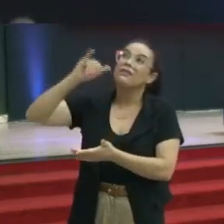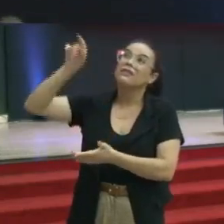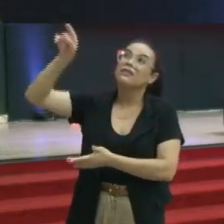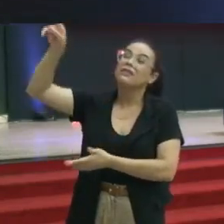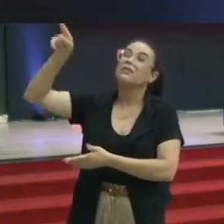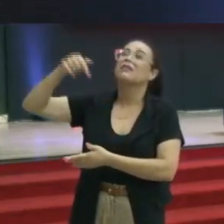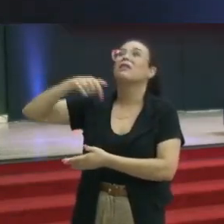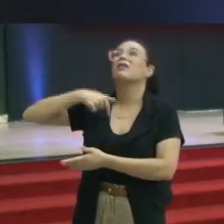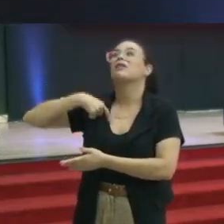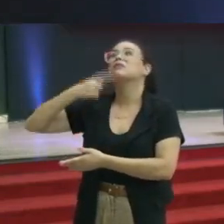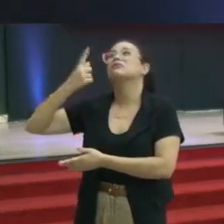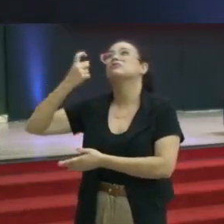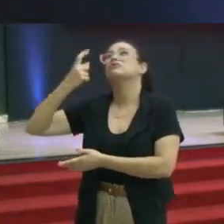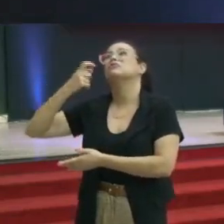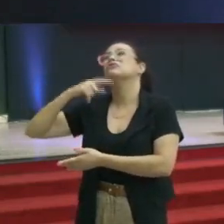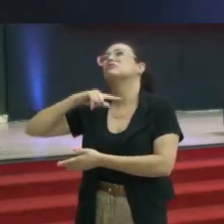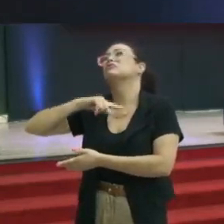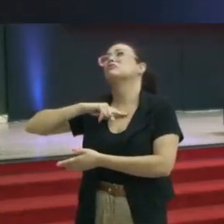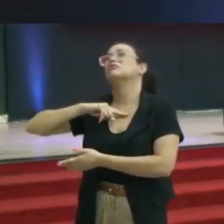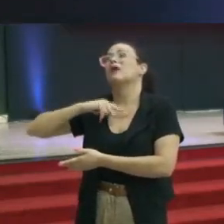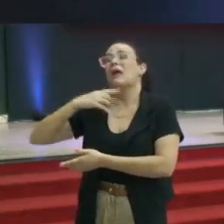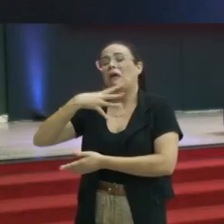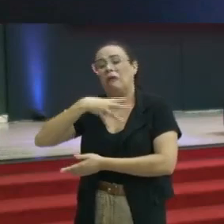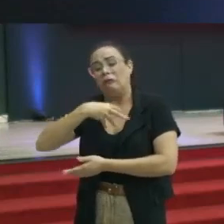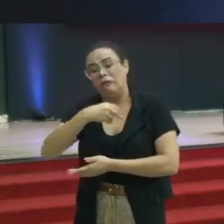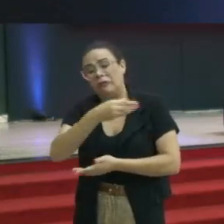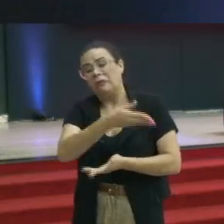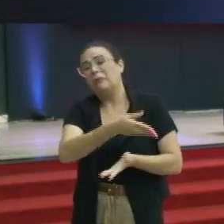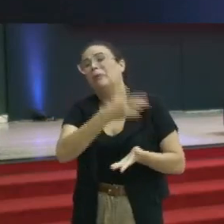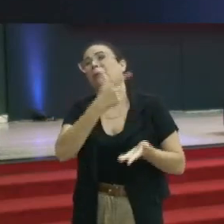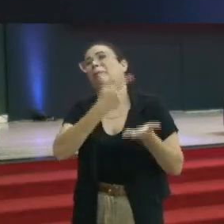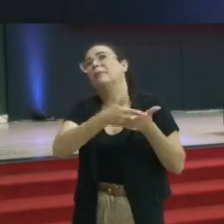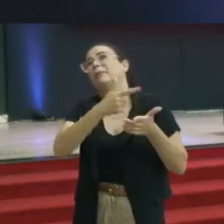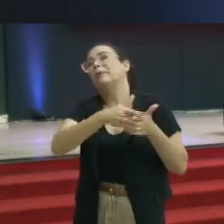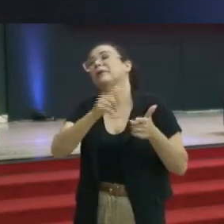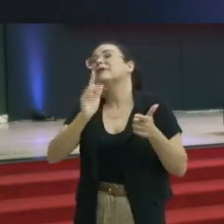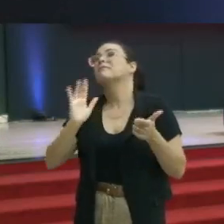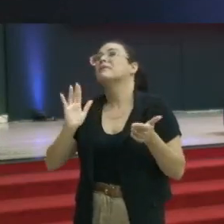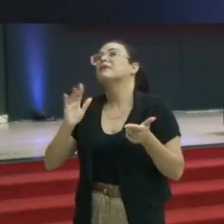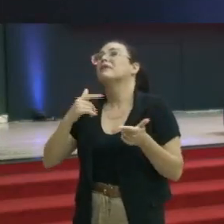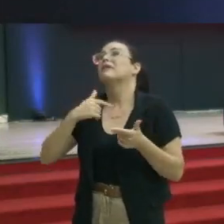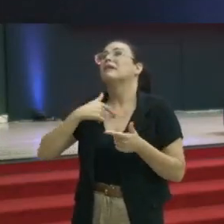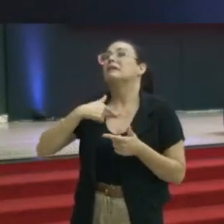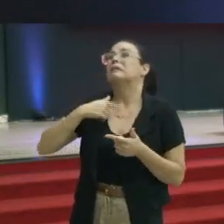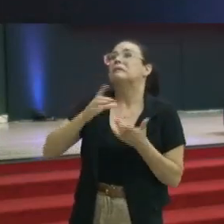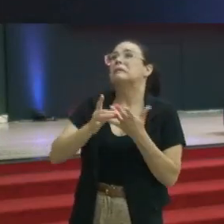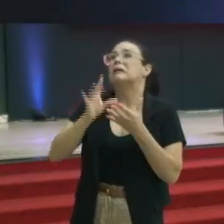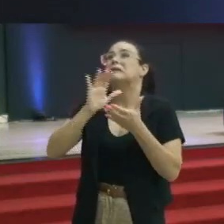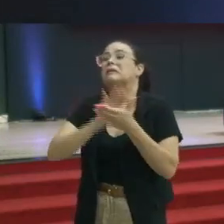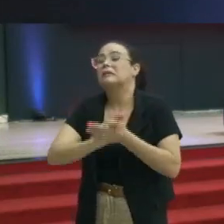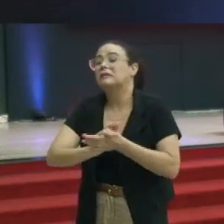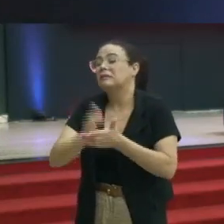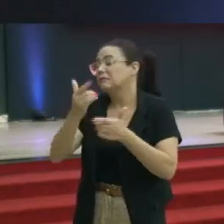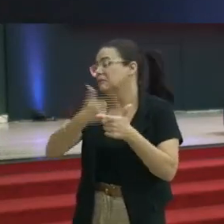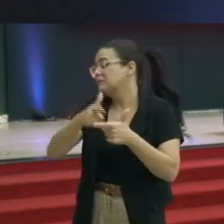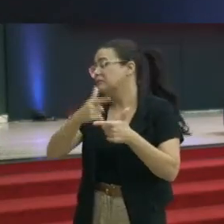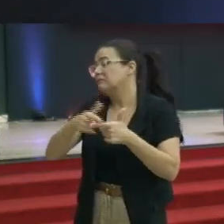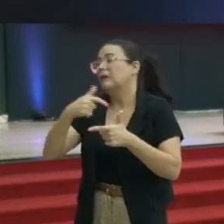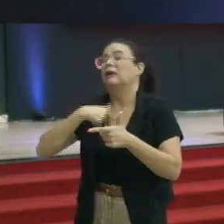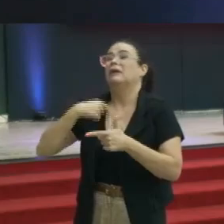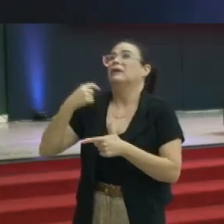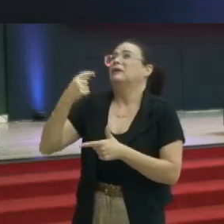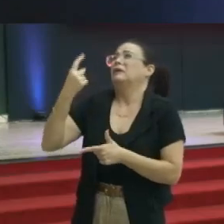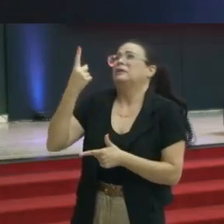de resolver o problema do meu filho. Eu não dou conta de resolver o problema do meu casamento. Eu não dou conta